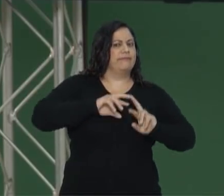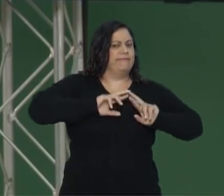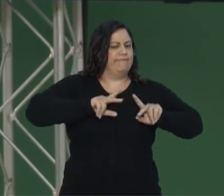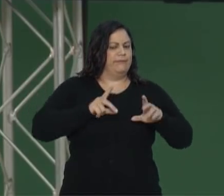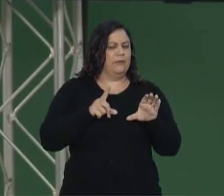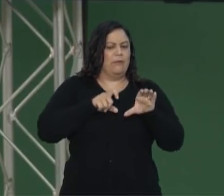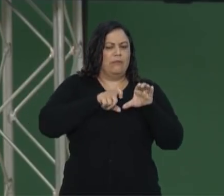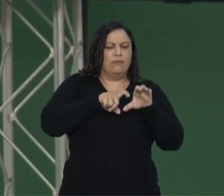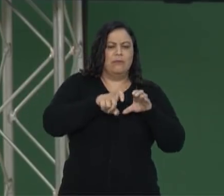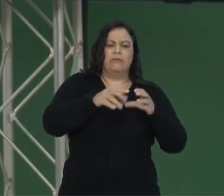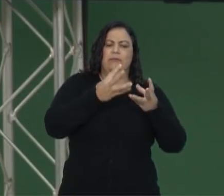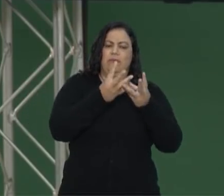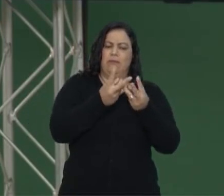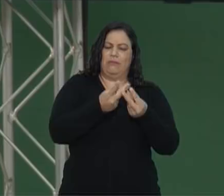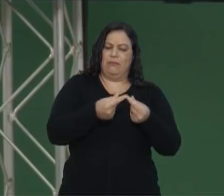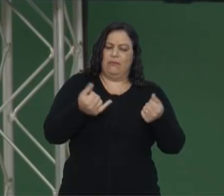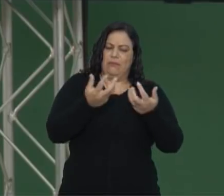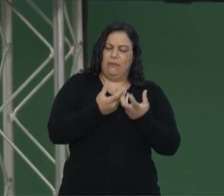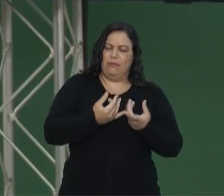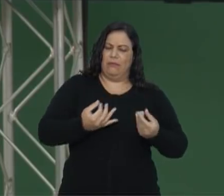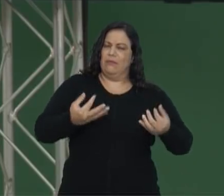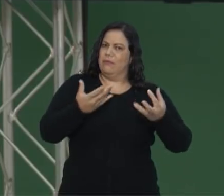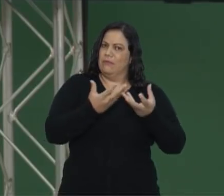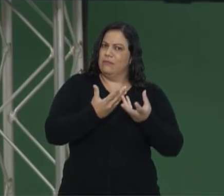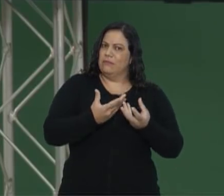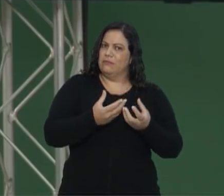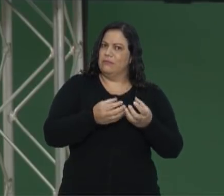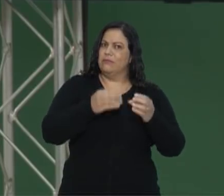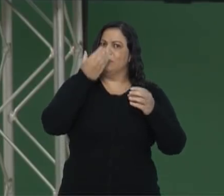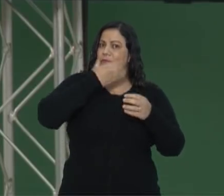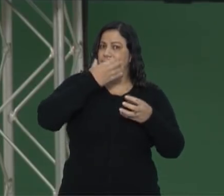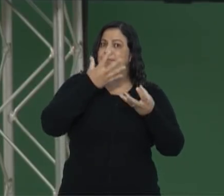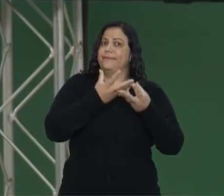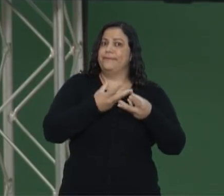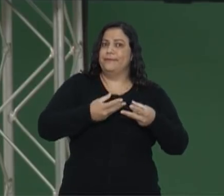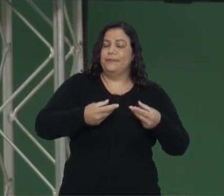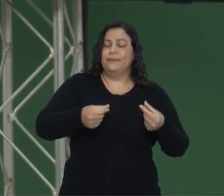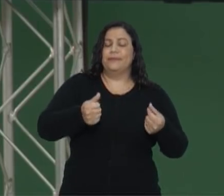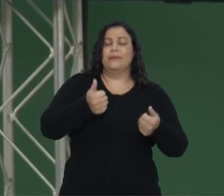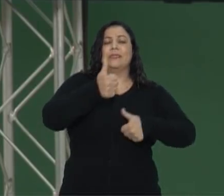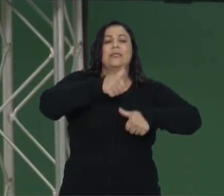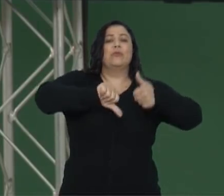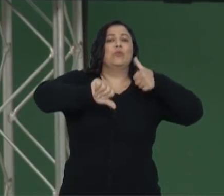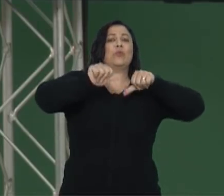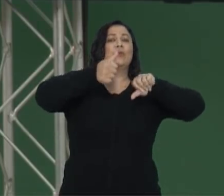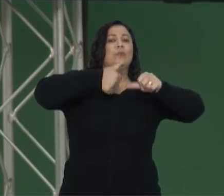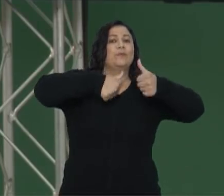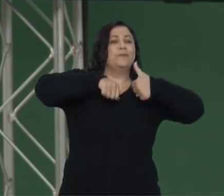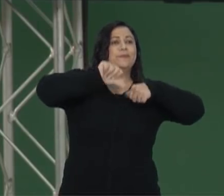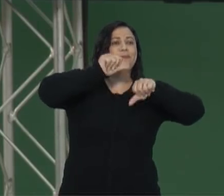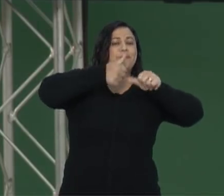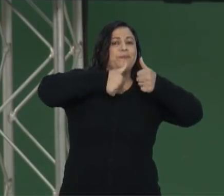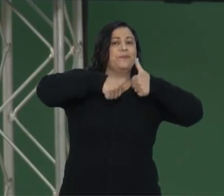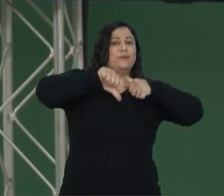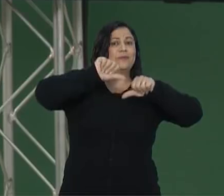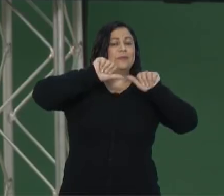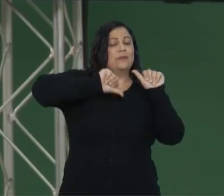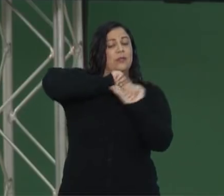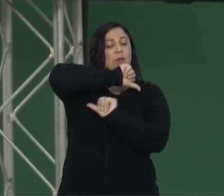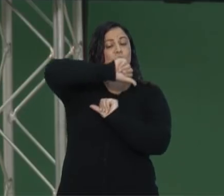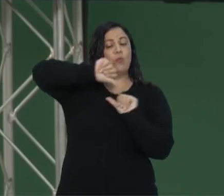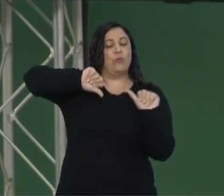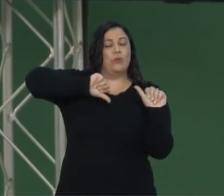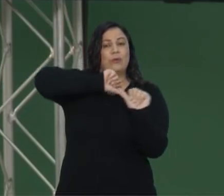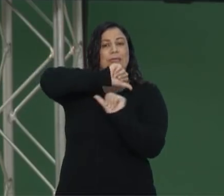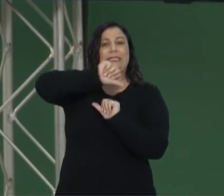esta fruta. E eu vou ter transformações químicas acontecendo nesta fruta. Eu tenho